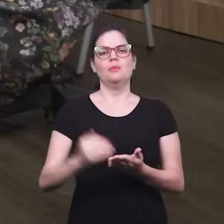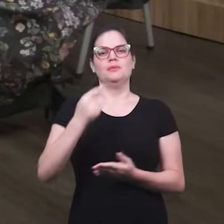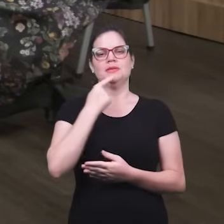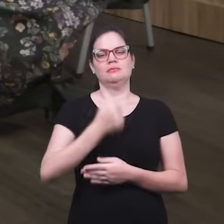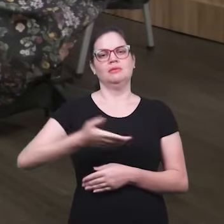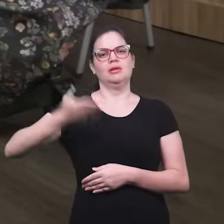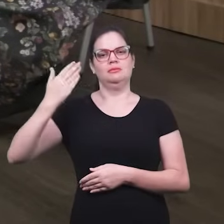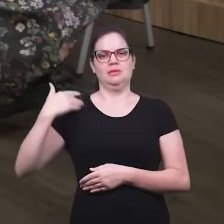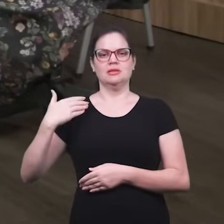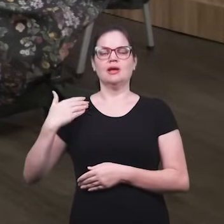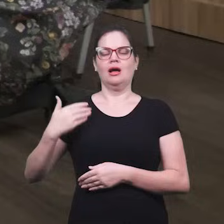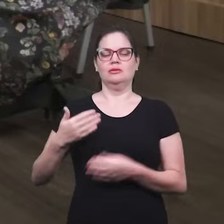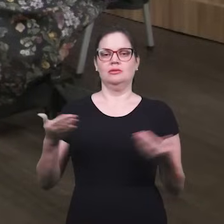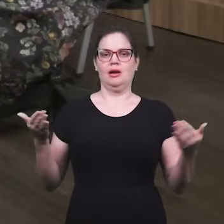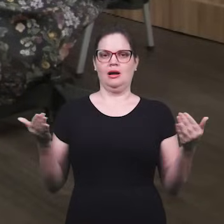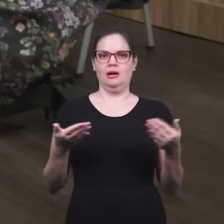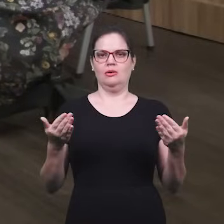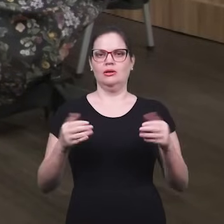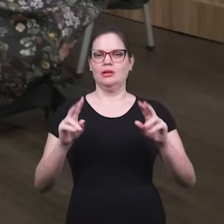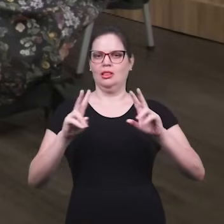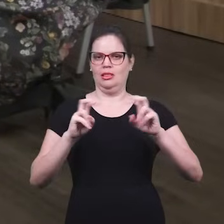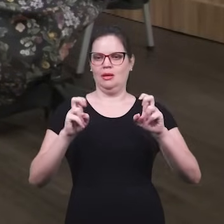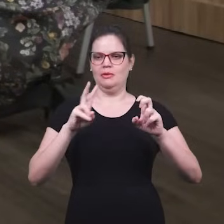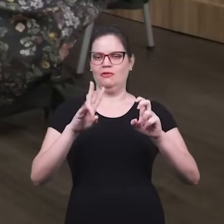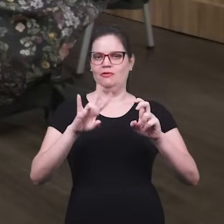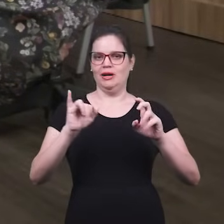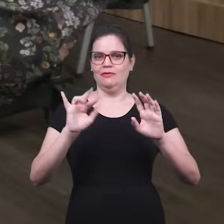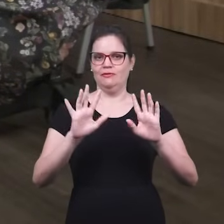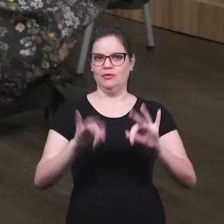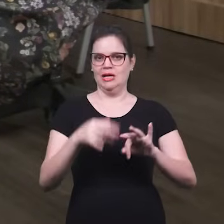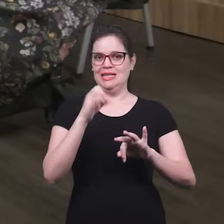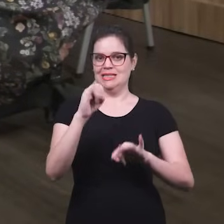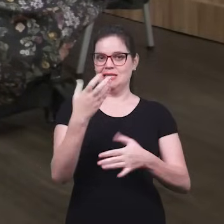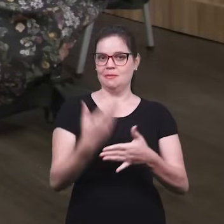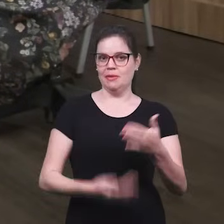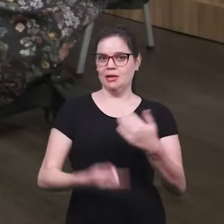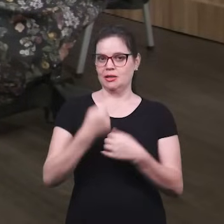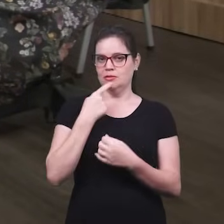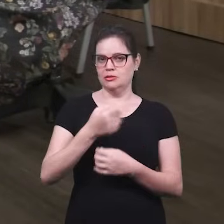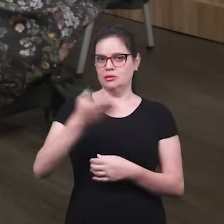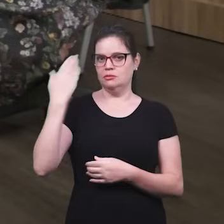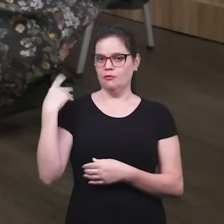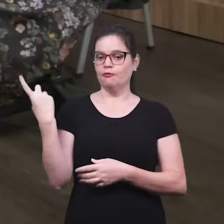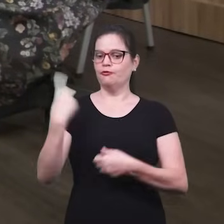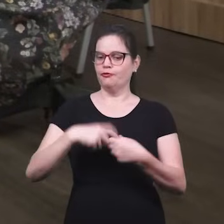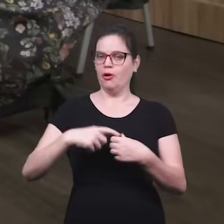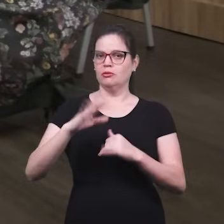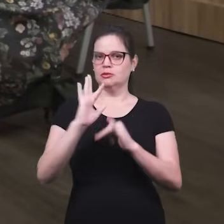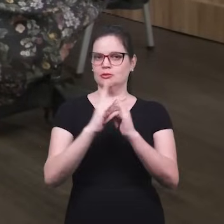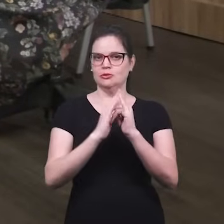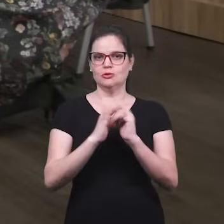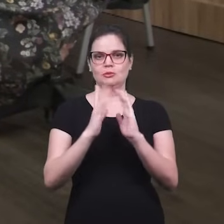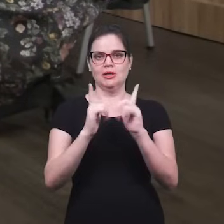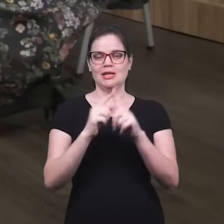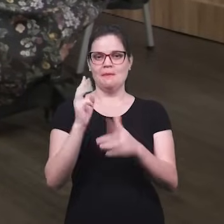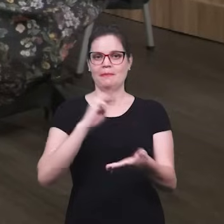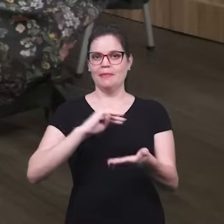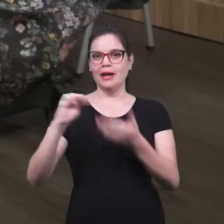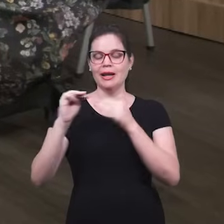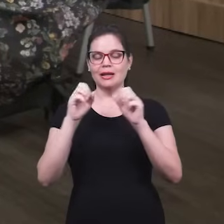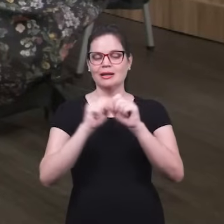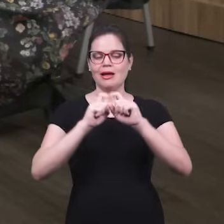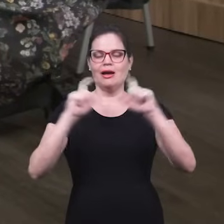aqui estamos concluindo esse tema. Se você por acaso perdeu o programa da semana passada, corre lá no canal da Igreja Cristã Maranata do